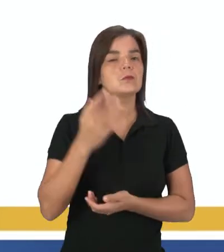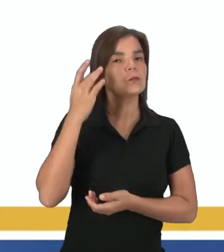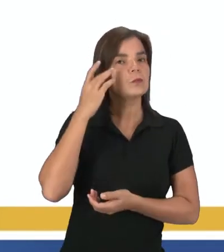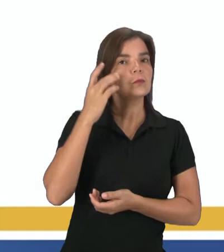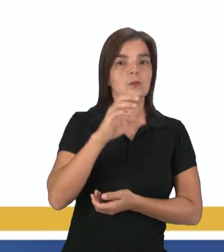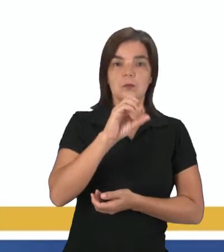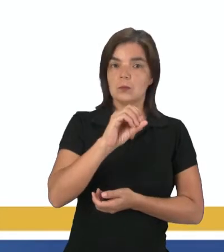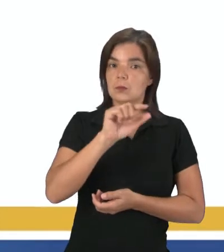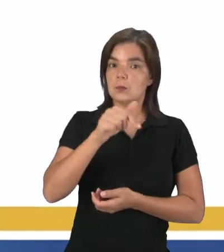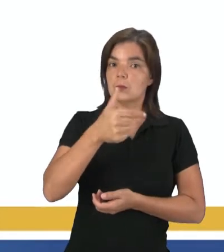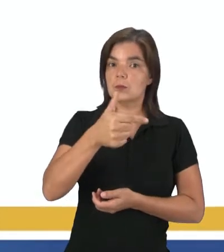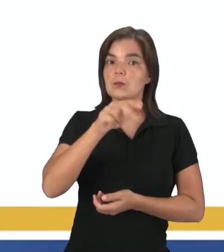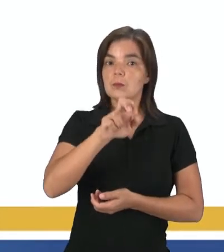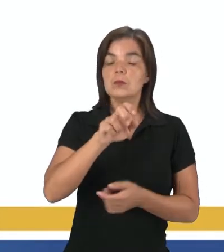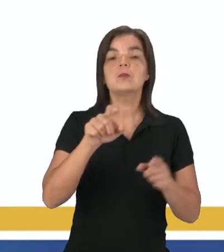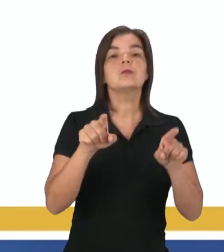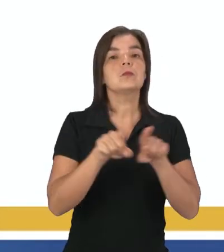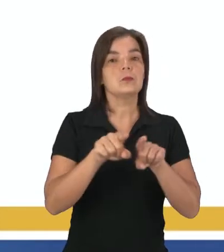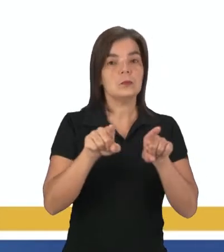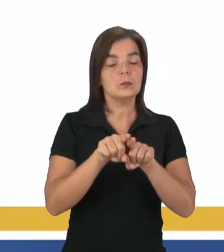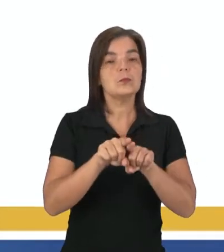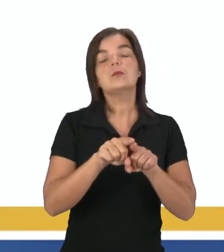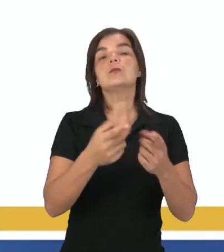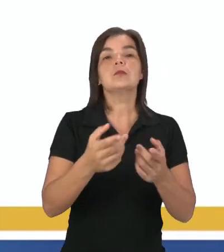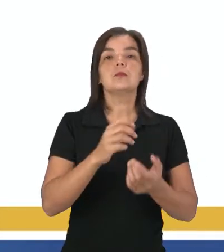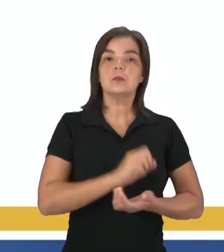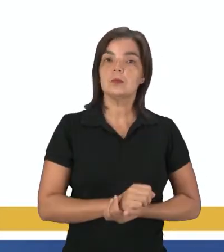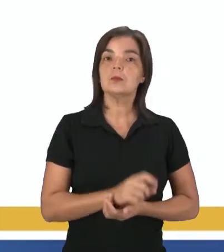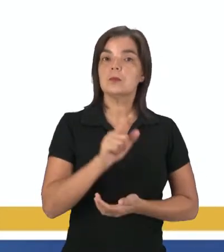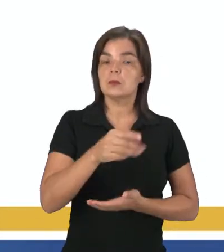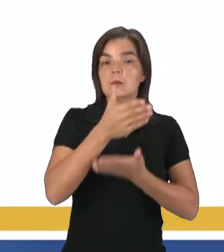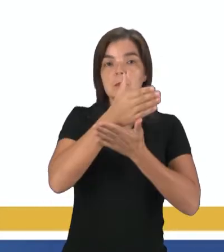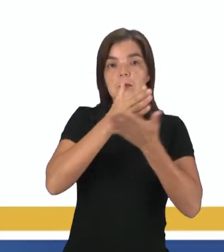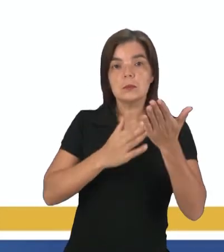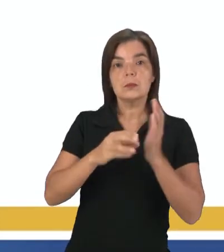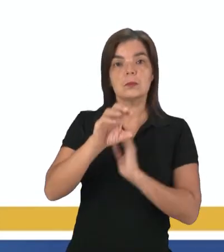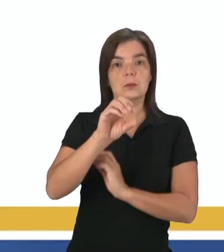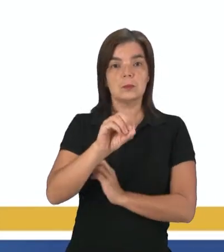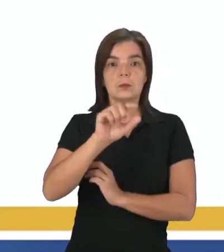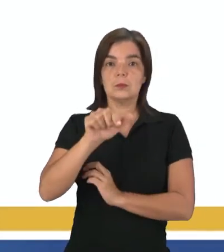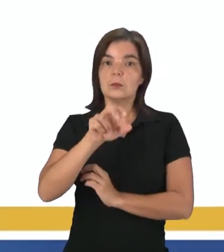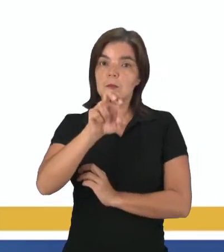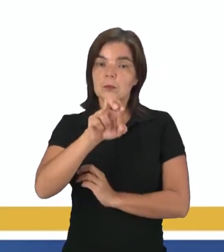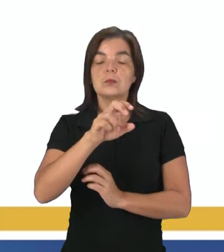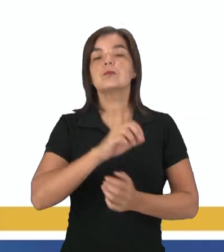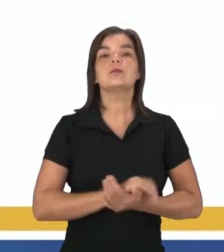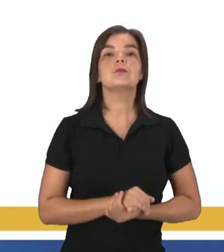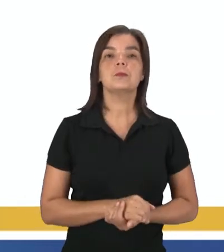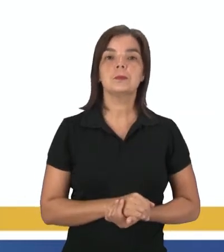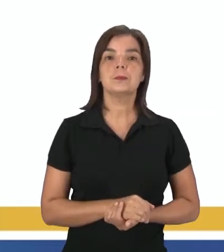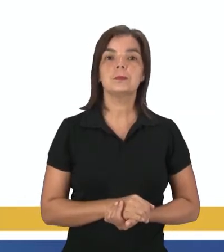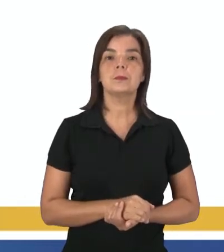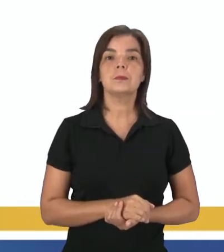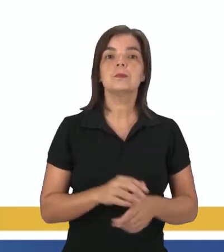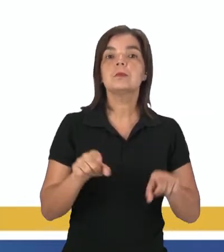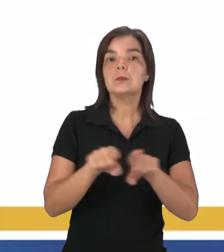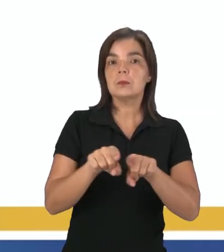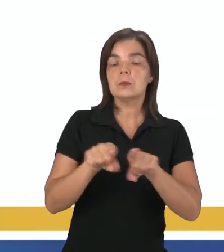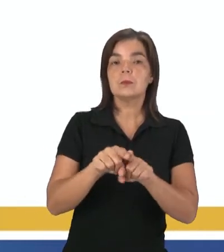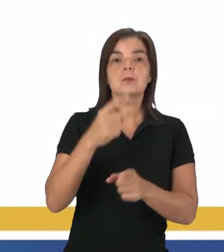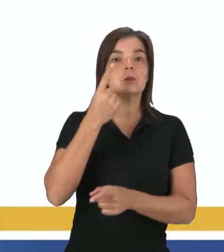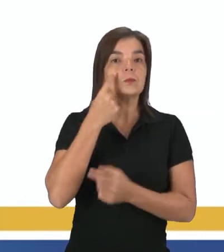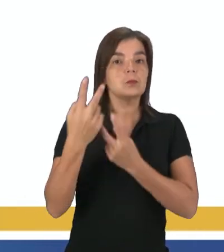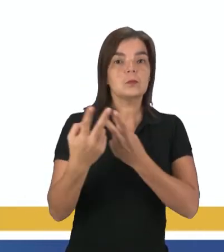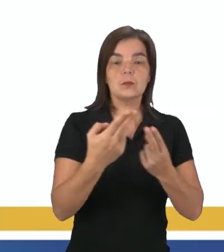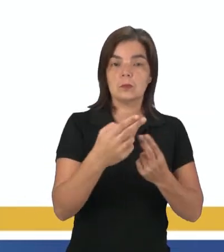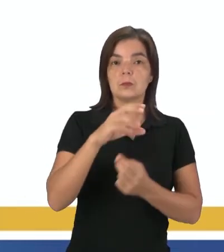achei o 0,25, porque o 0,25 ele é a metade do 0,5. E aí fiz a mesma